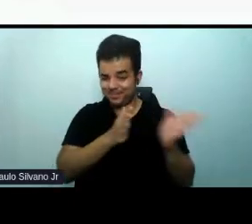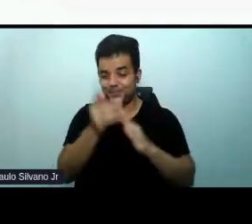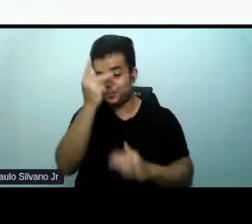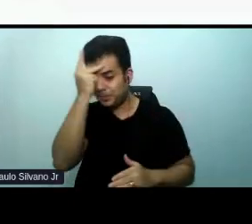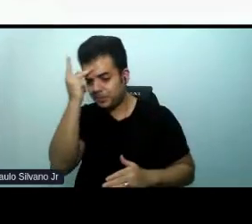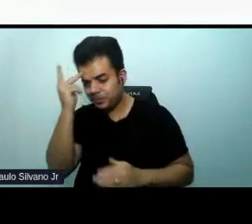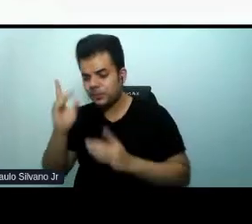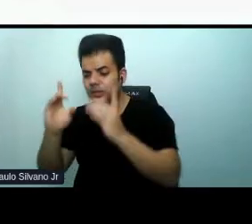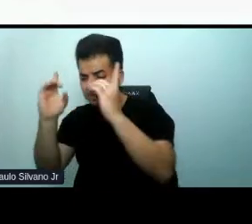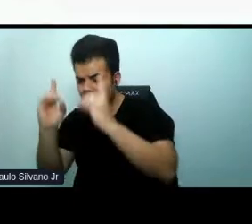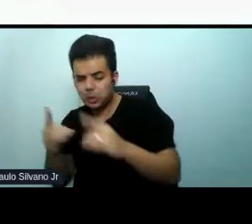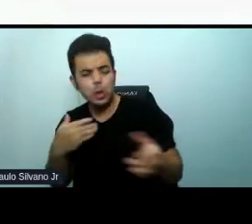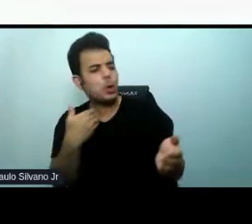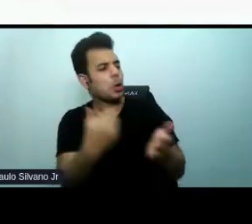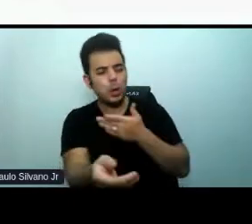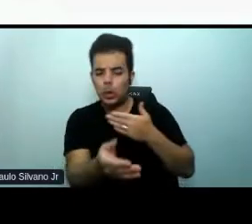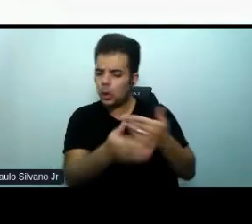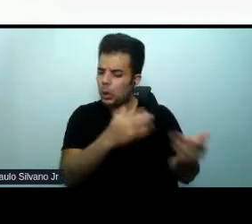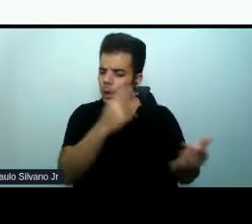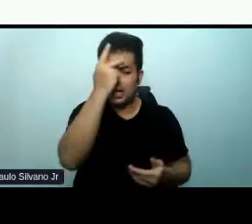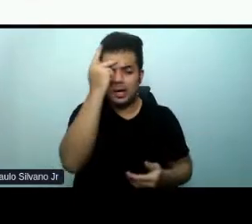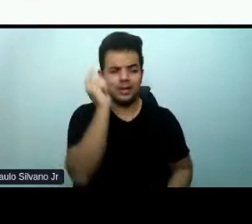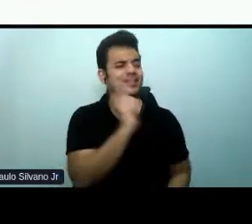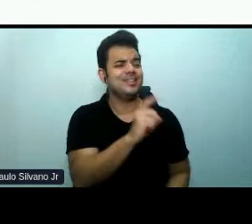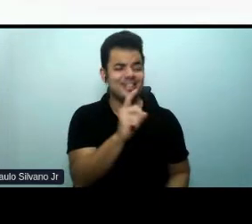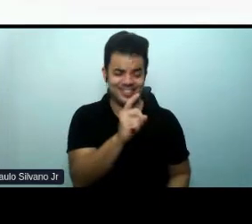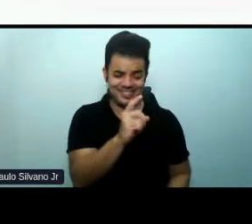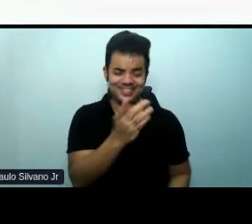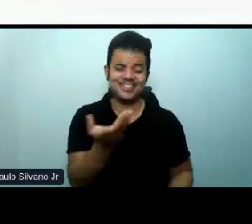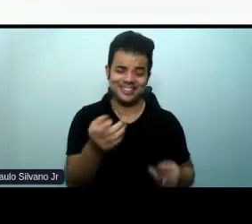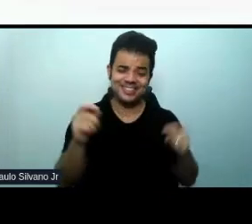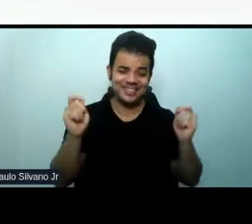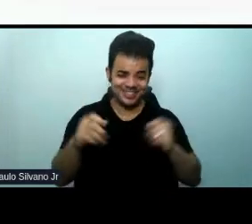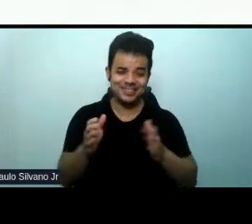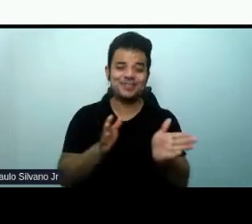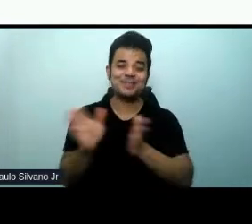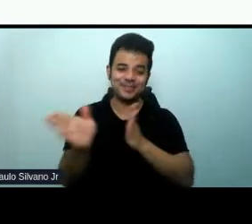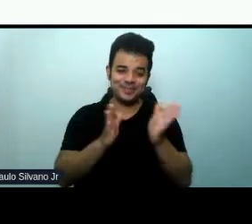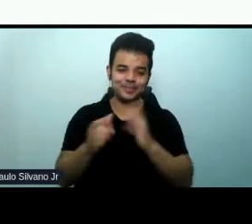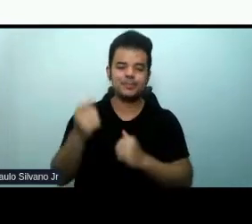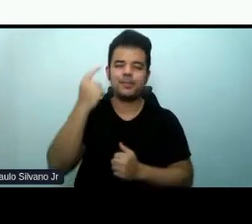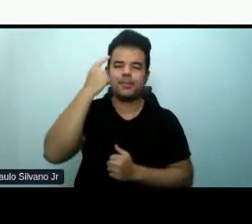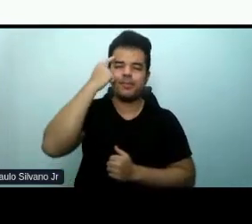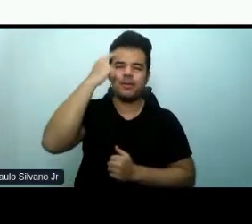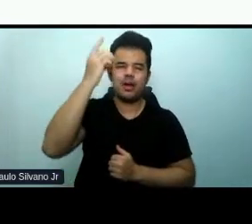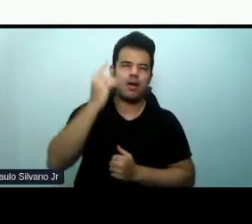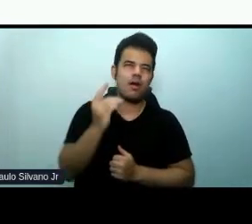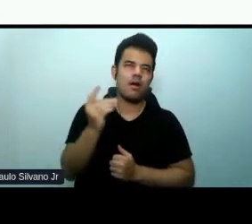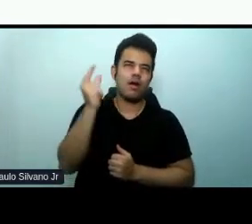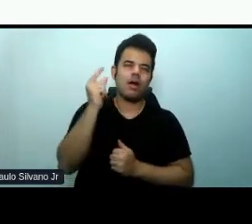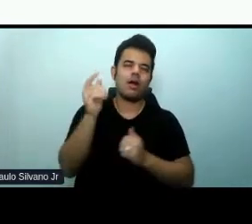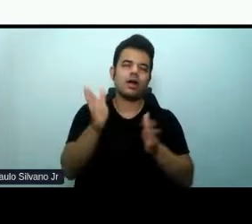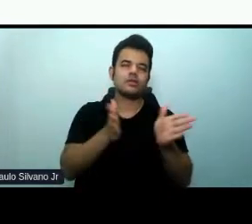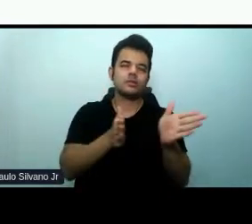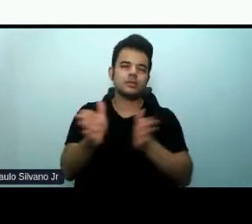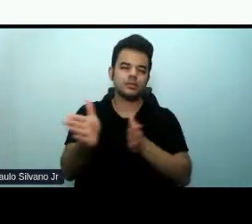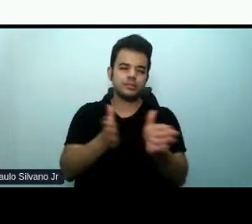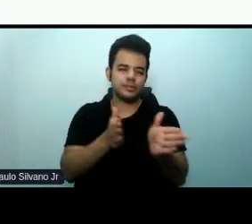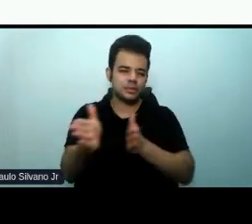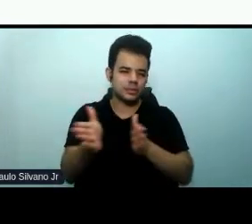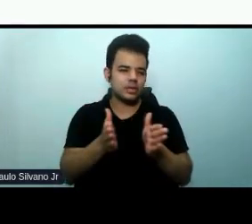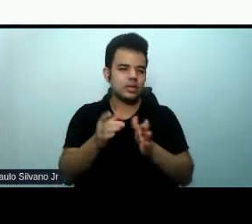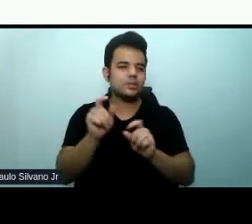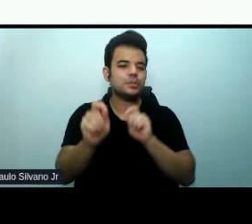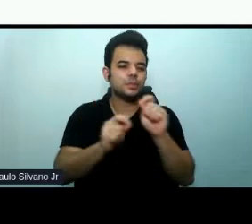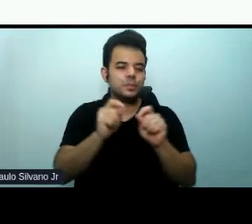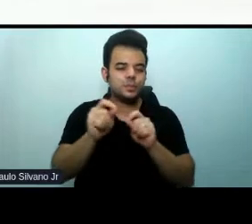qualquer um, né? E então eles já, vamos dizer que já pensam, porque a acessibilidade, às vezes,